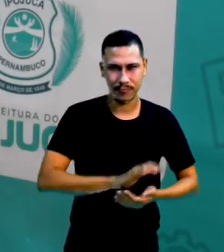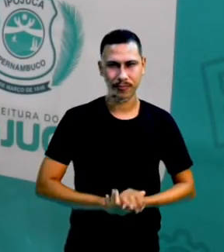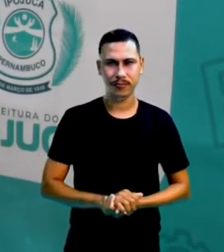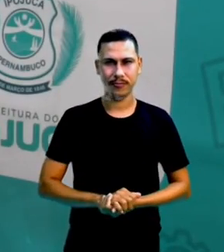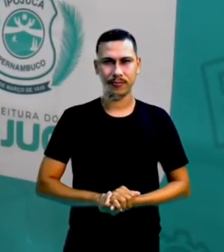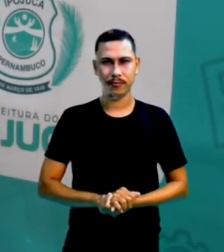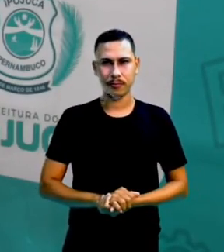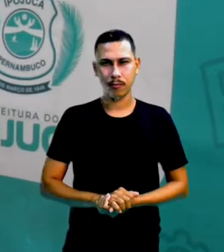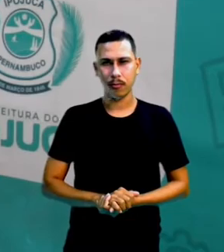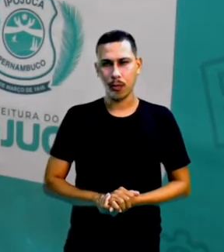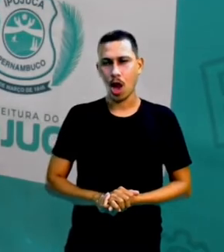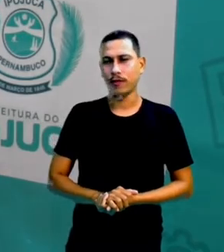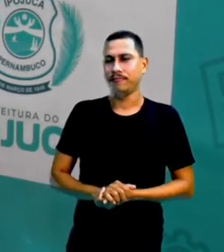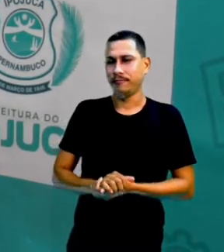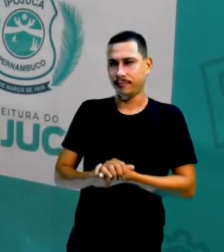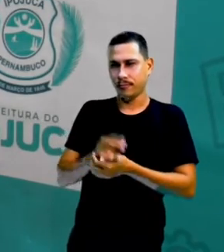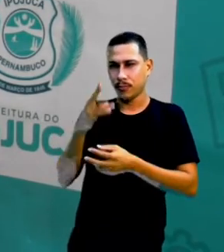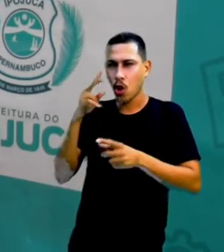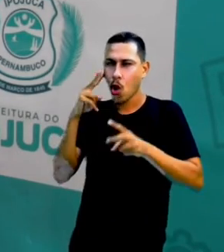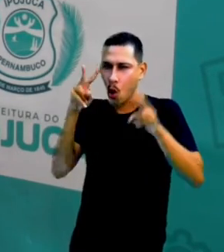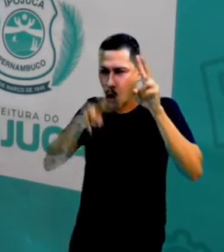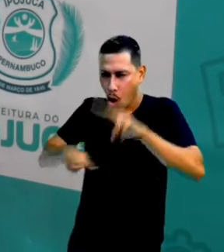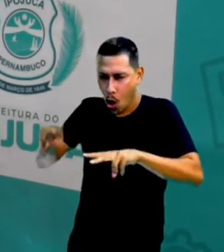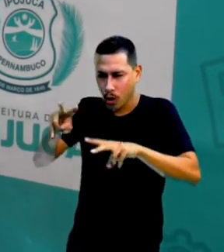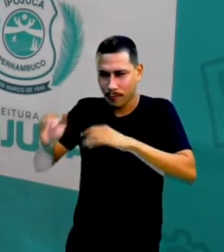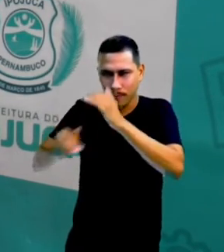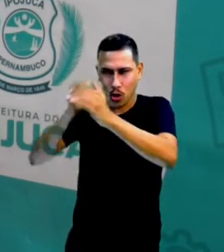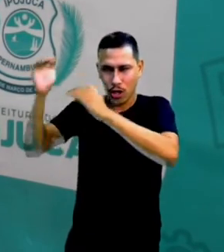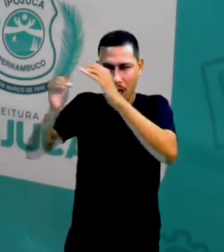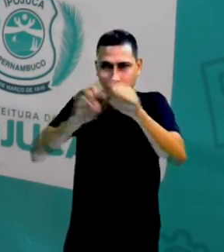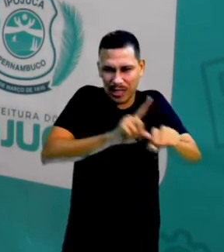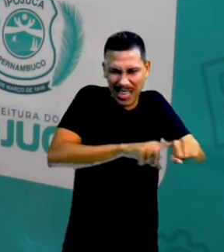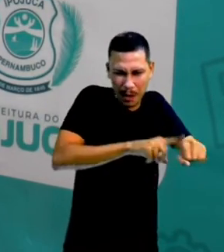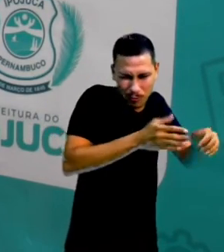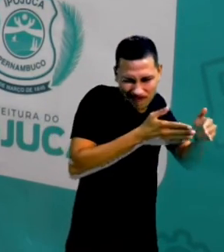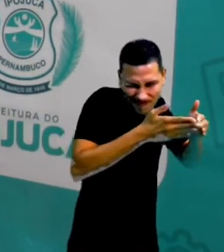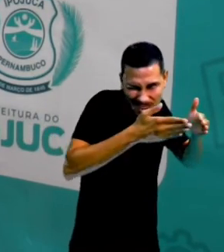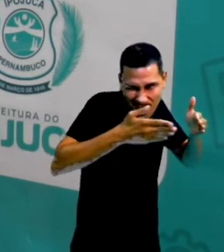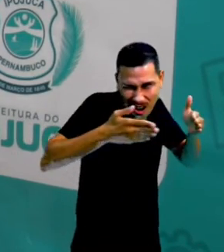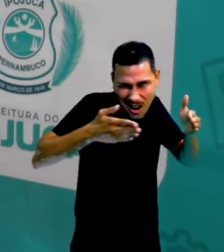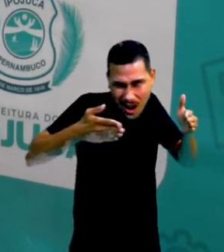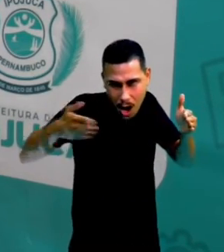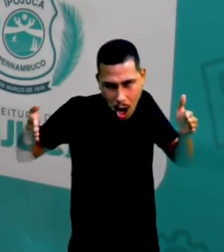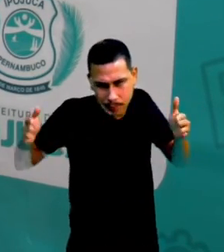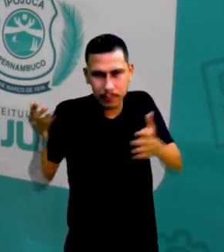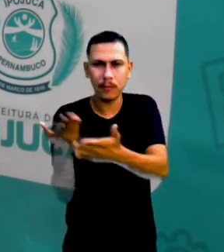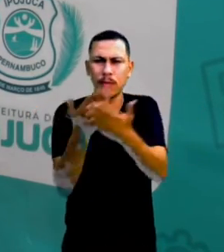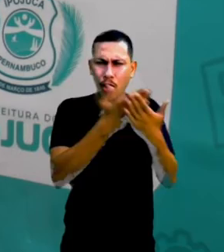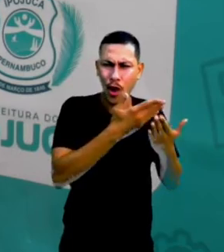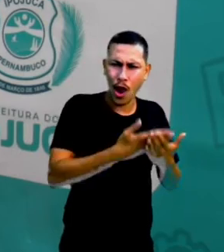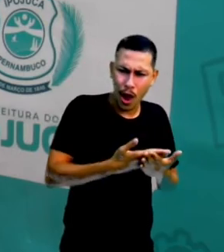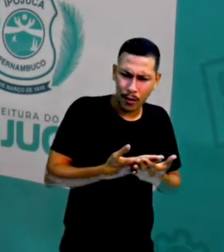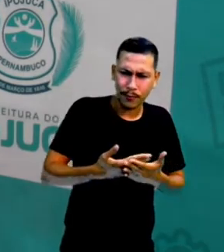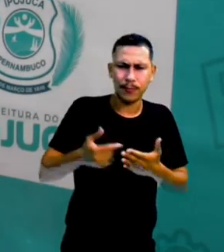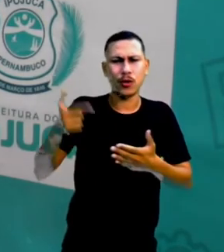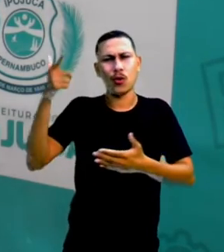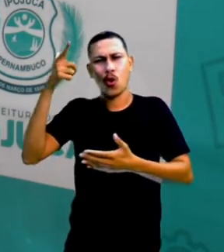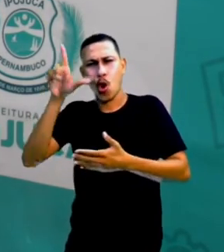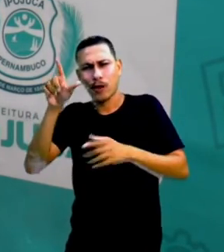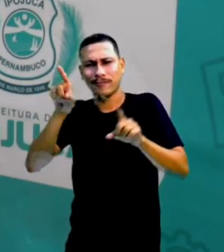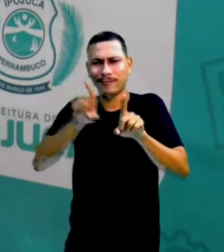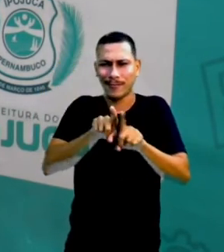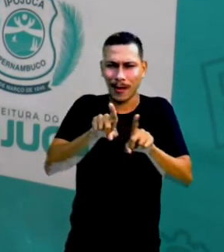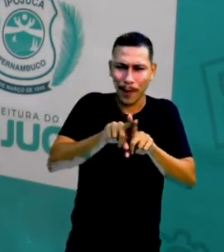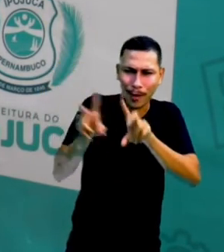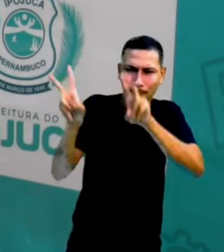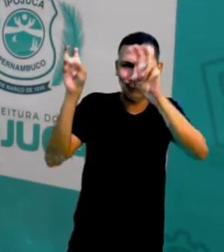aqui, esse processo foi super longo, já estamos falando sobre essa temática em outras aulas e iremos